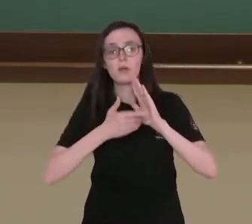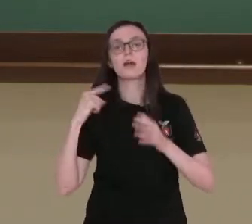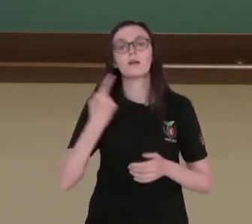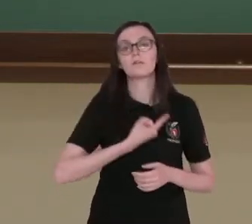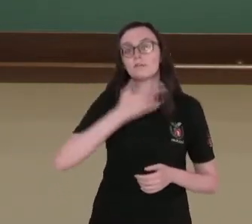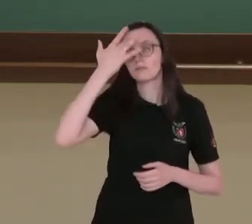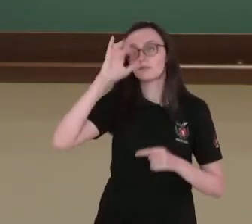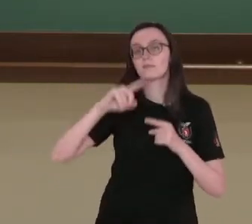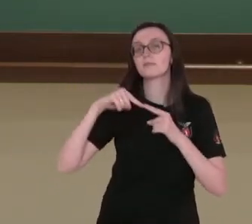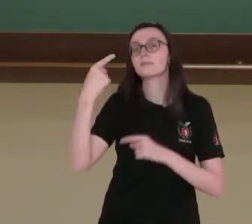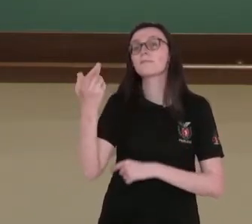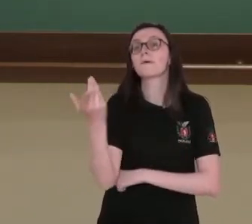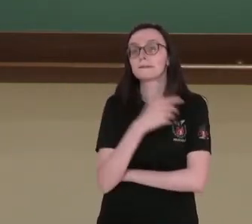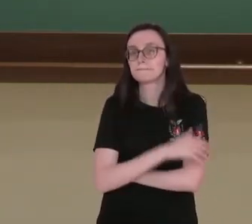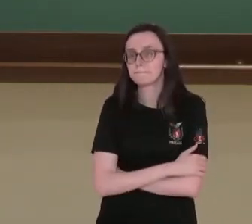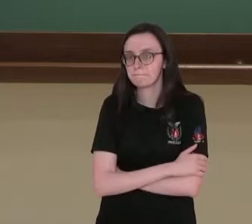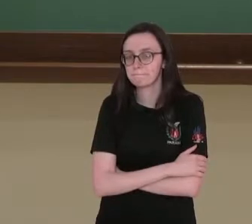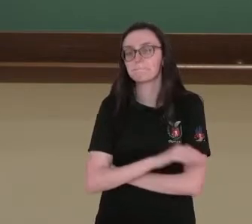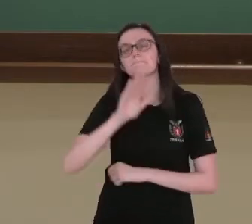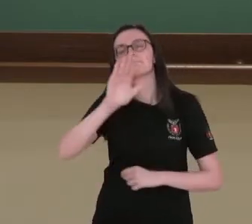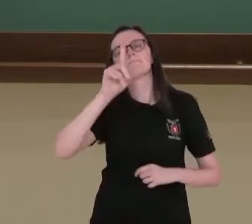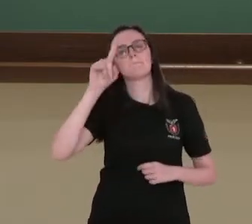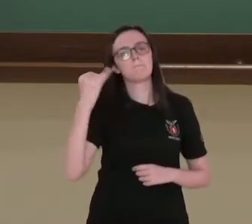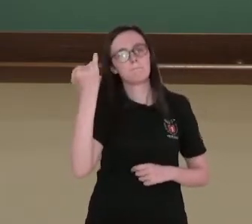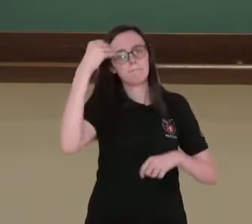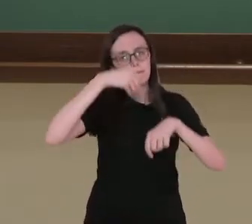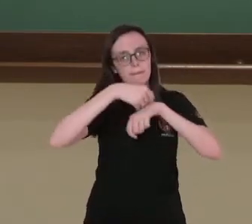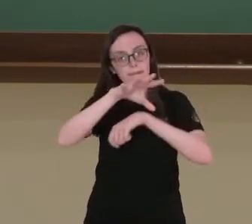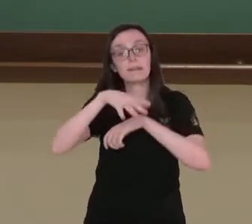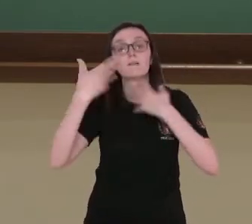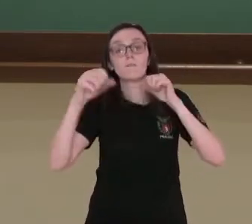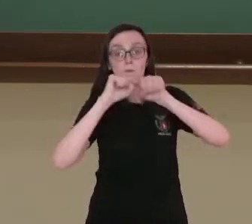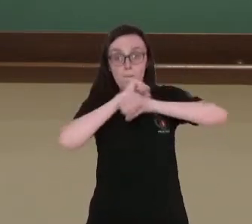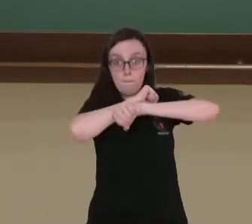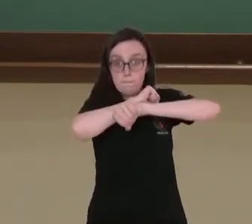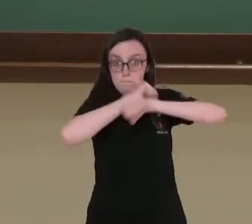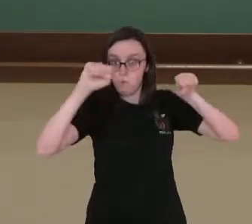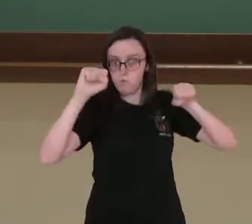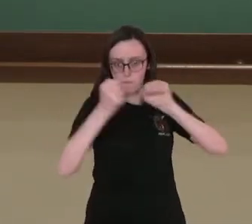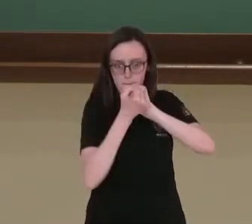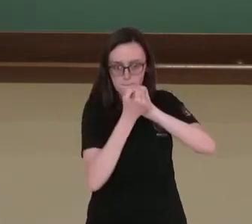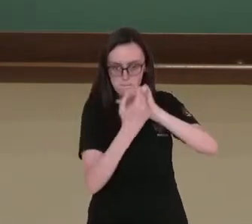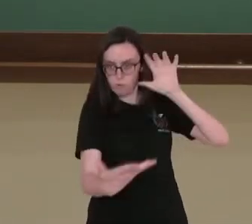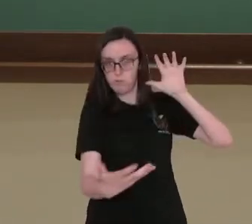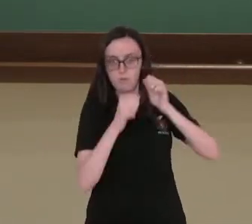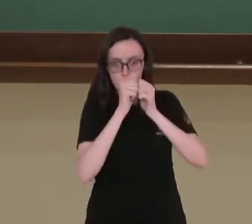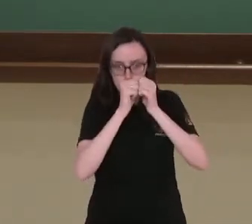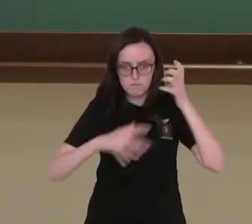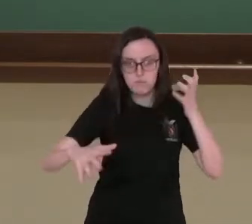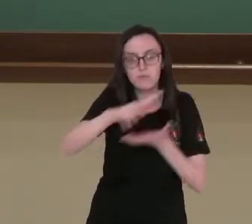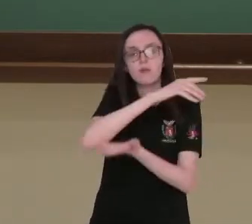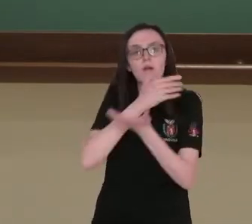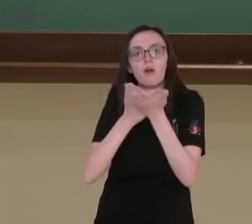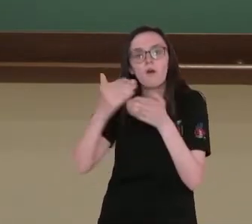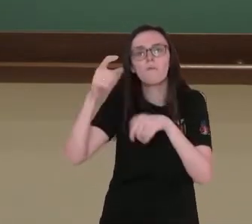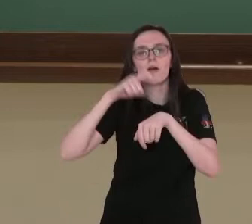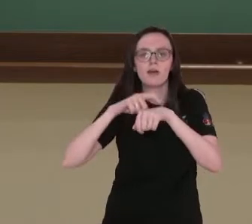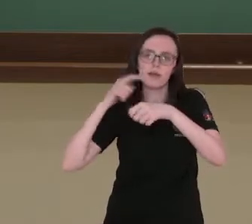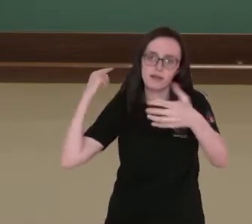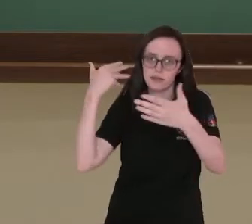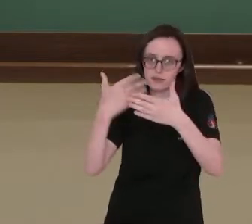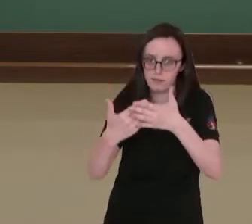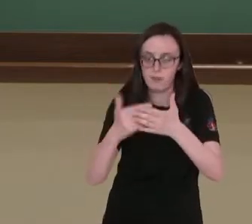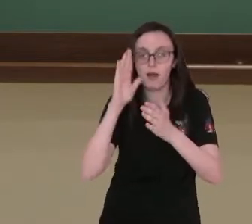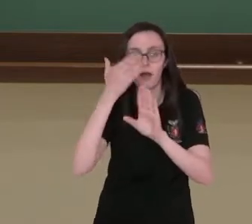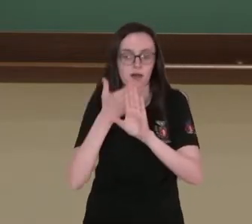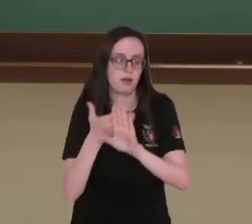o que tem depois. Vale destacar que após a explosão do Big Bang, começa a contar o tempo. Até o Big